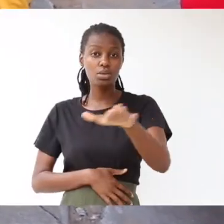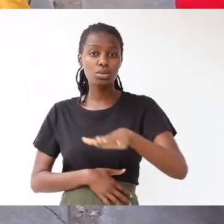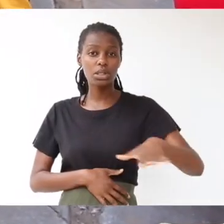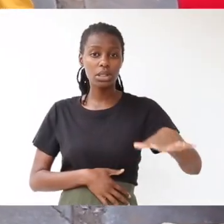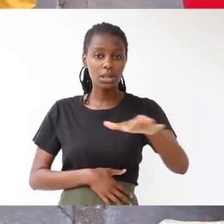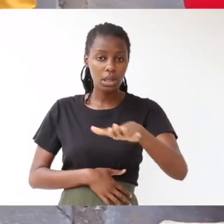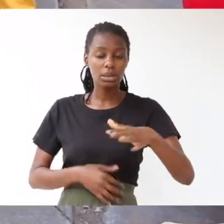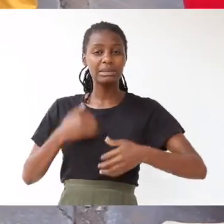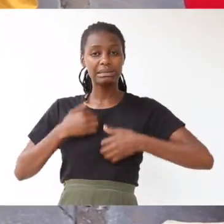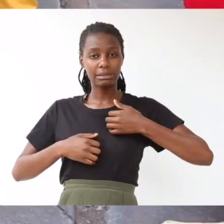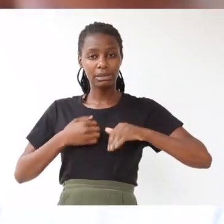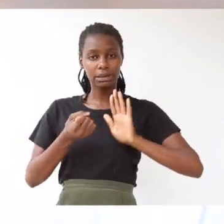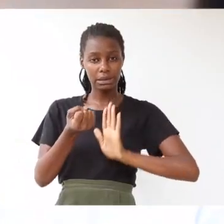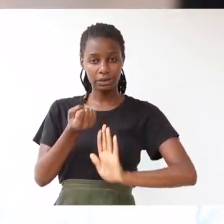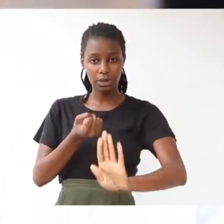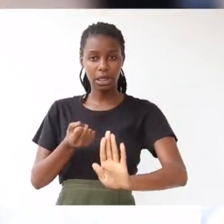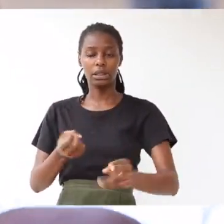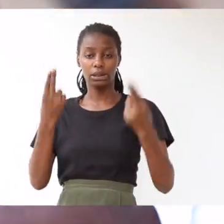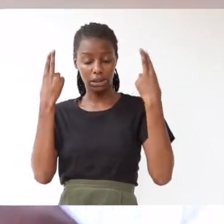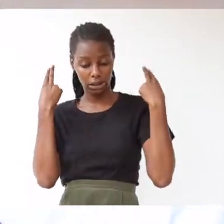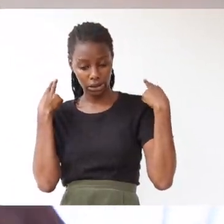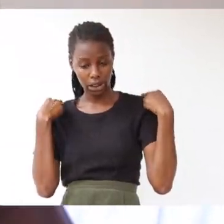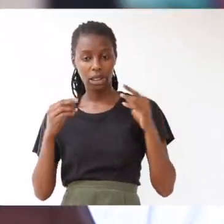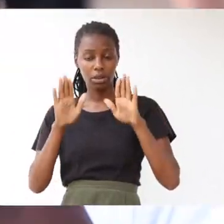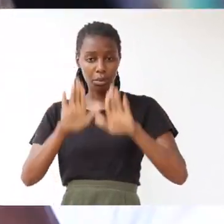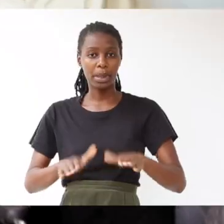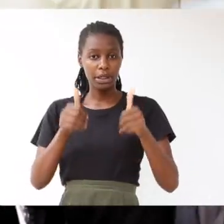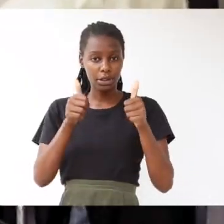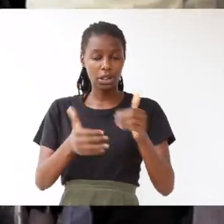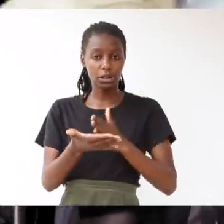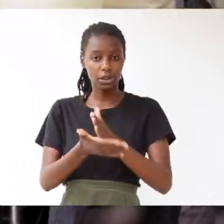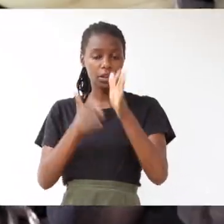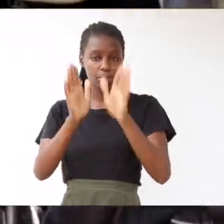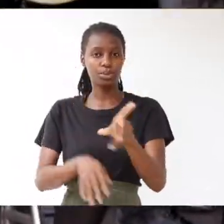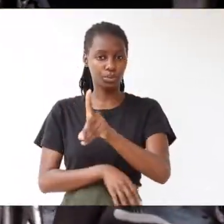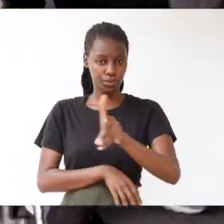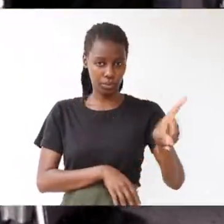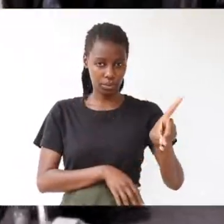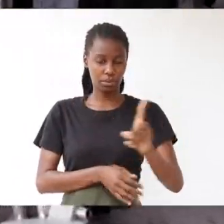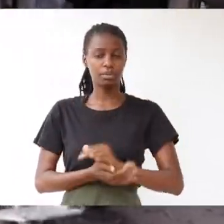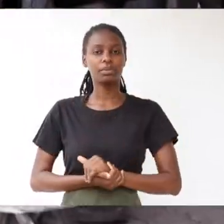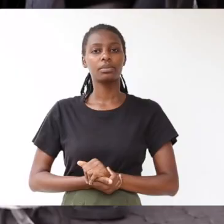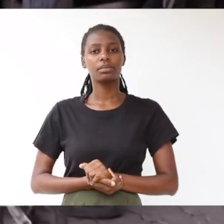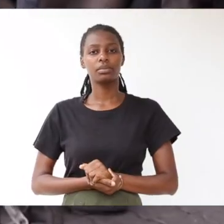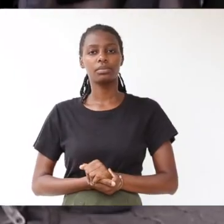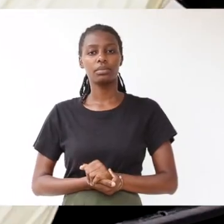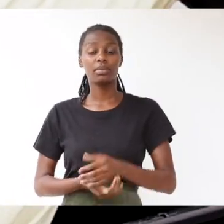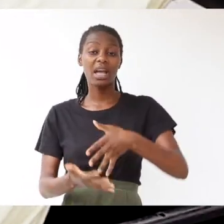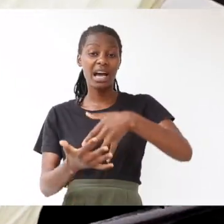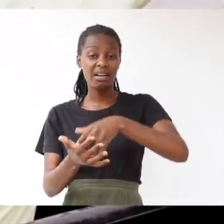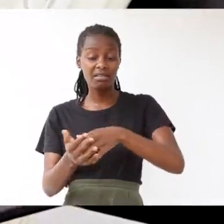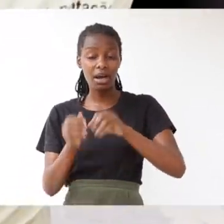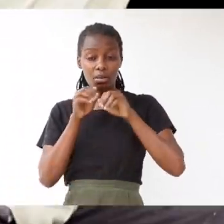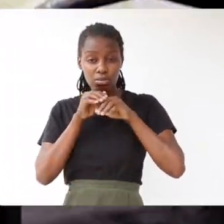a sociedade sobre a necessidade da defesa da dignidade, dos direitos e do bem-estar das pessoas com deficiência.